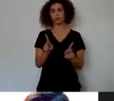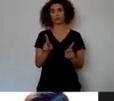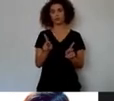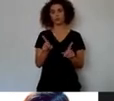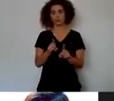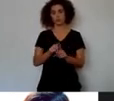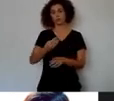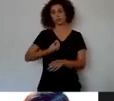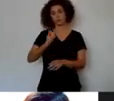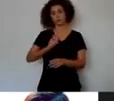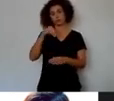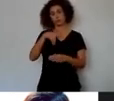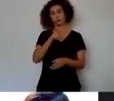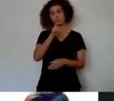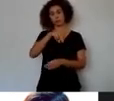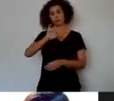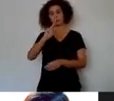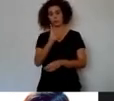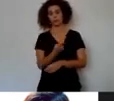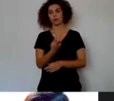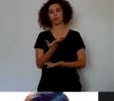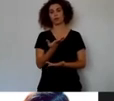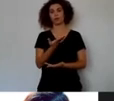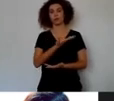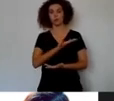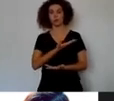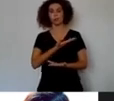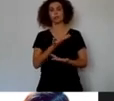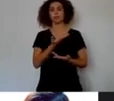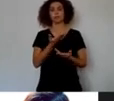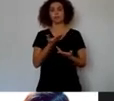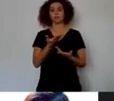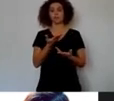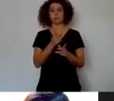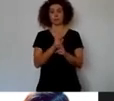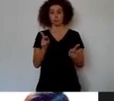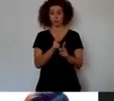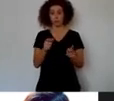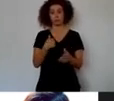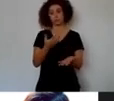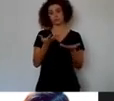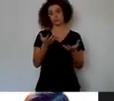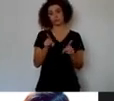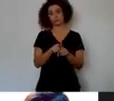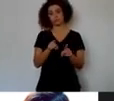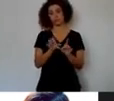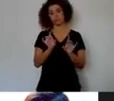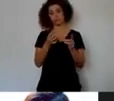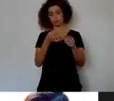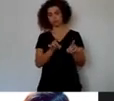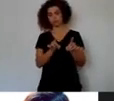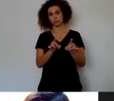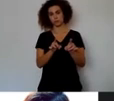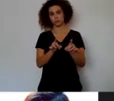né, dentro do UNBH, de professores, de colegas, né? E aí queria também fazer uma provocação